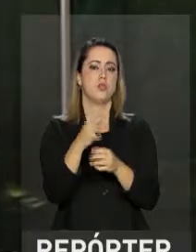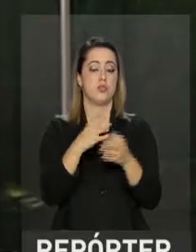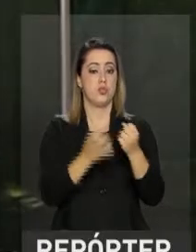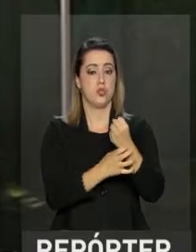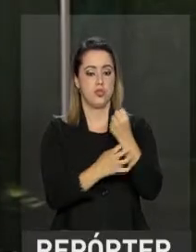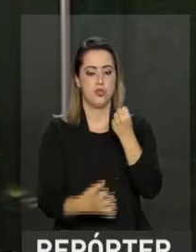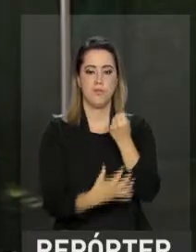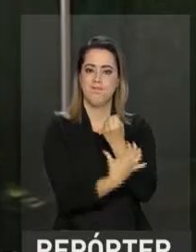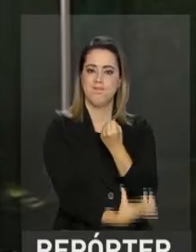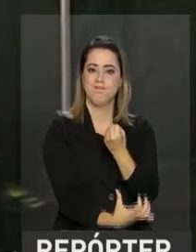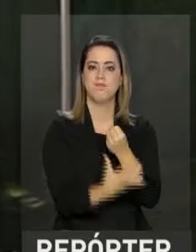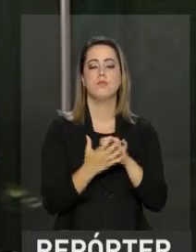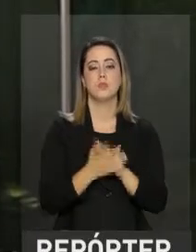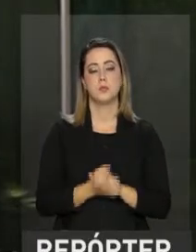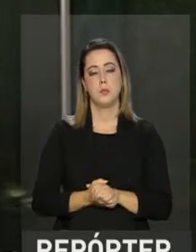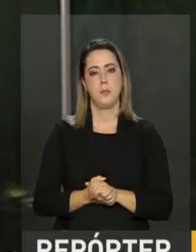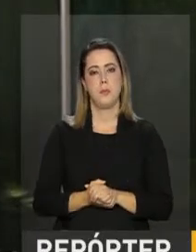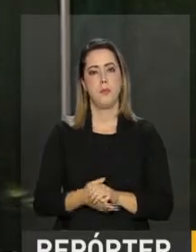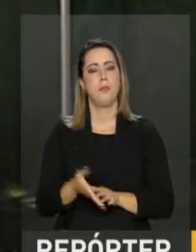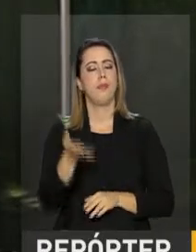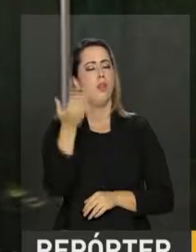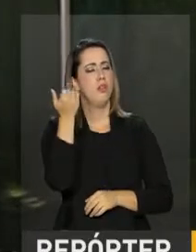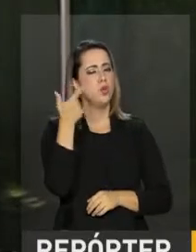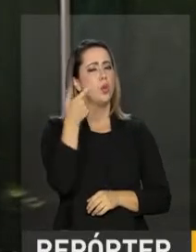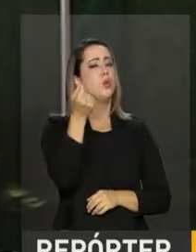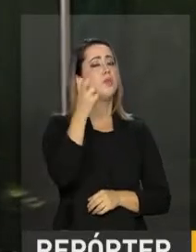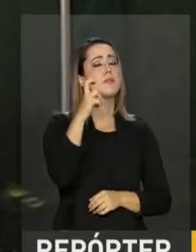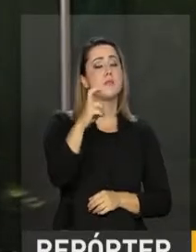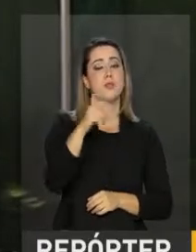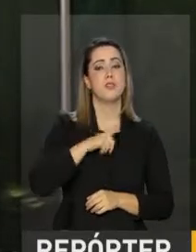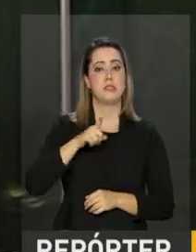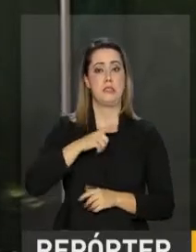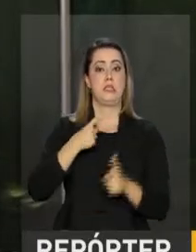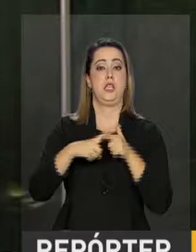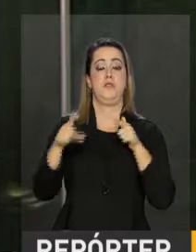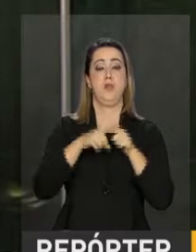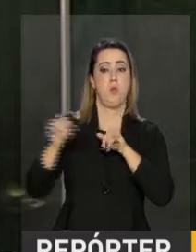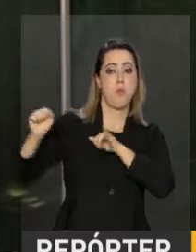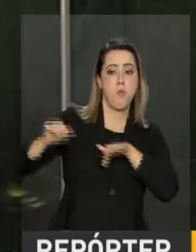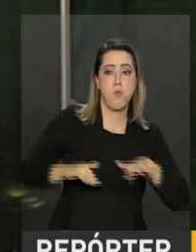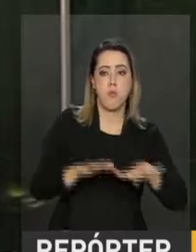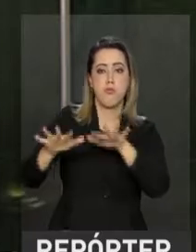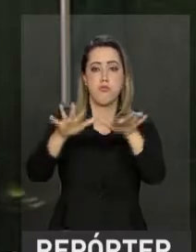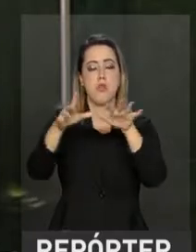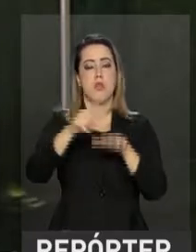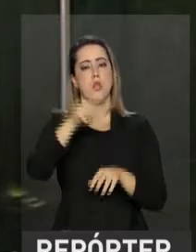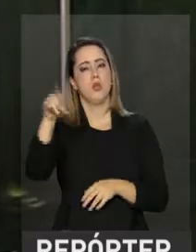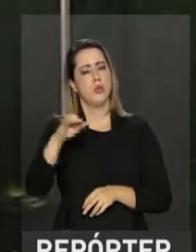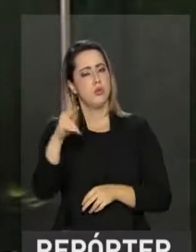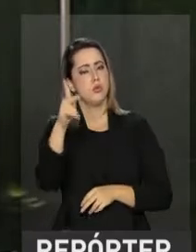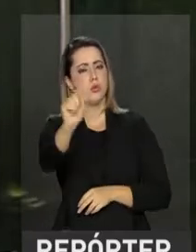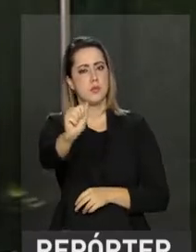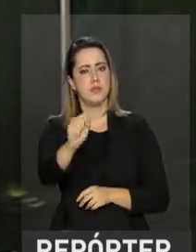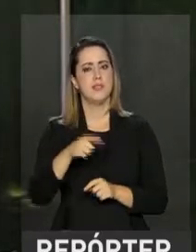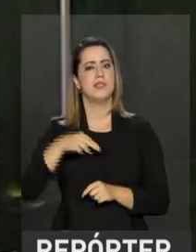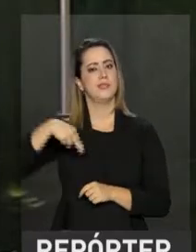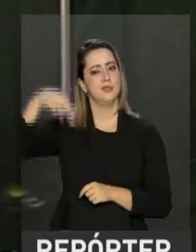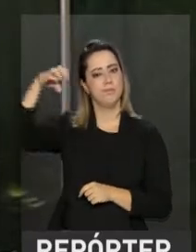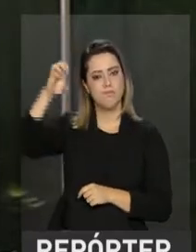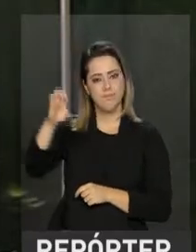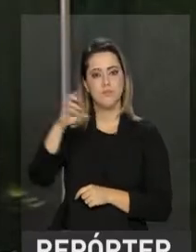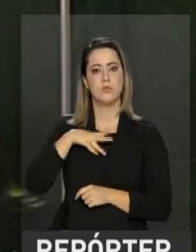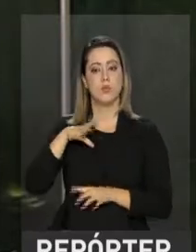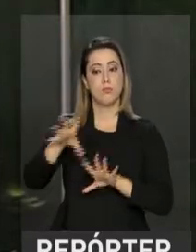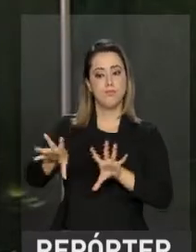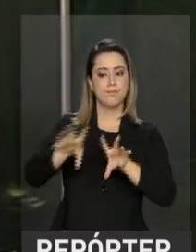Em 2015, o Brasil registrou um surto do vírus Zika, principalmente na região Nordeste. A infecção em mulheres grávidas pode